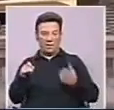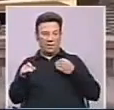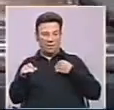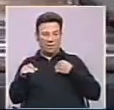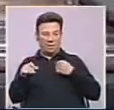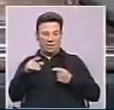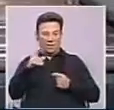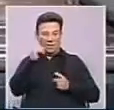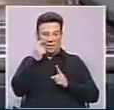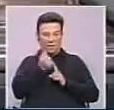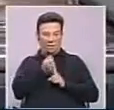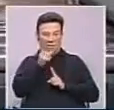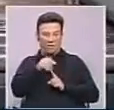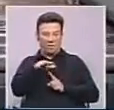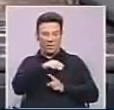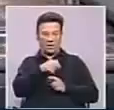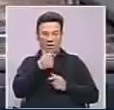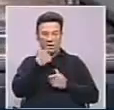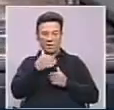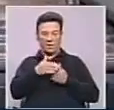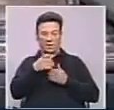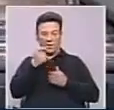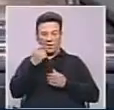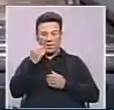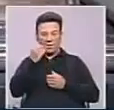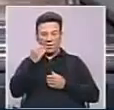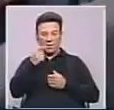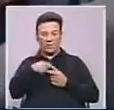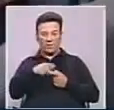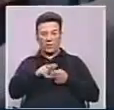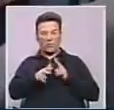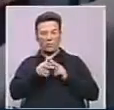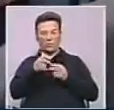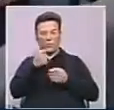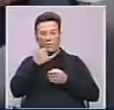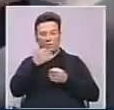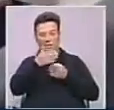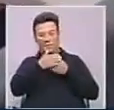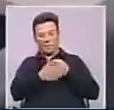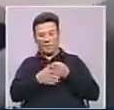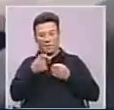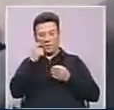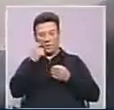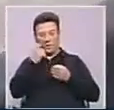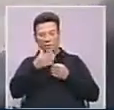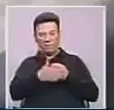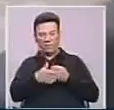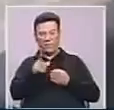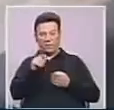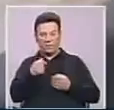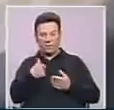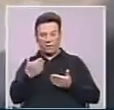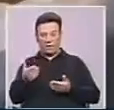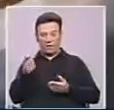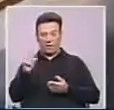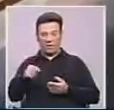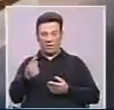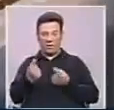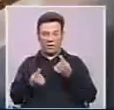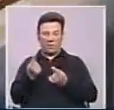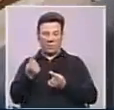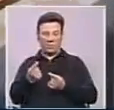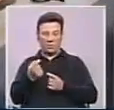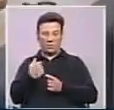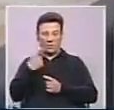desafio também na área do revestimento, na área da construção. E temos, neste momento,